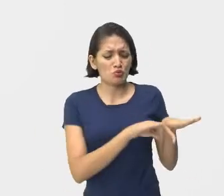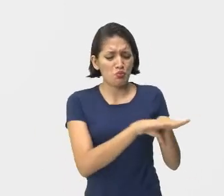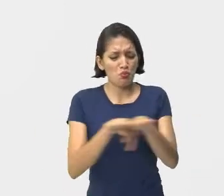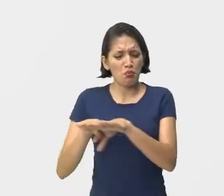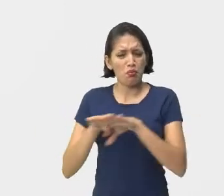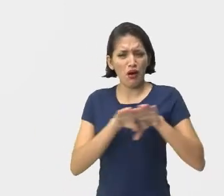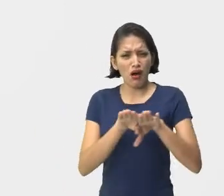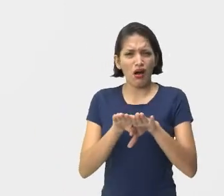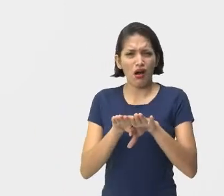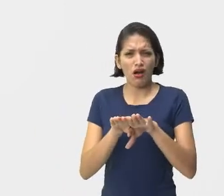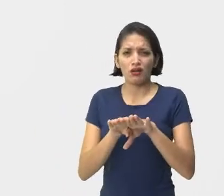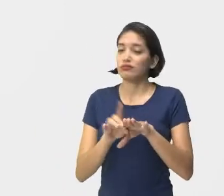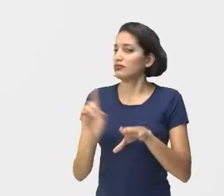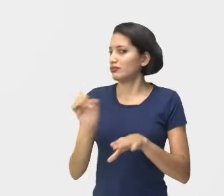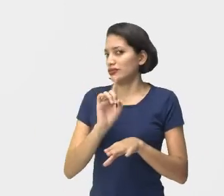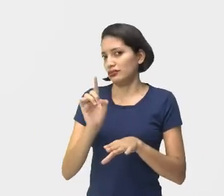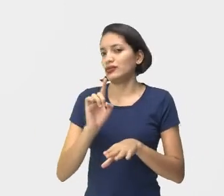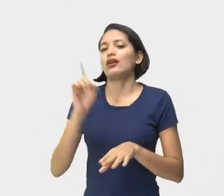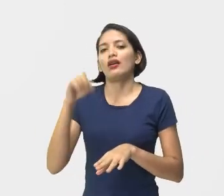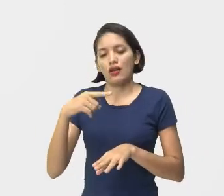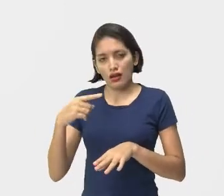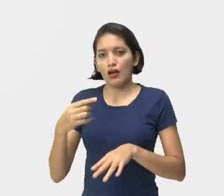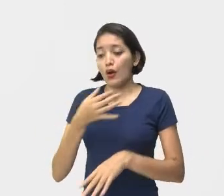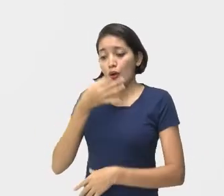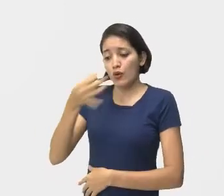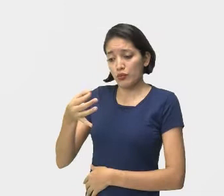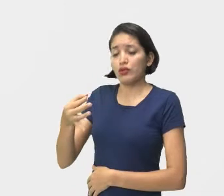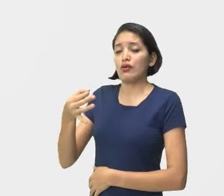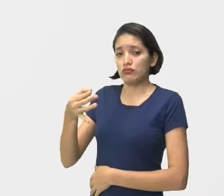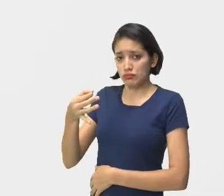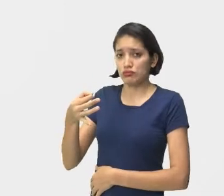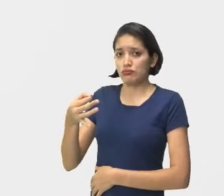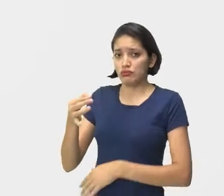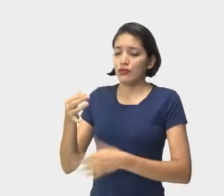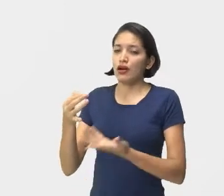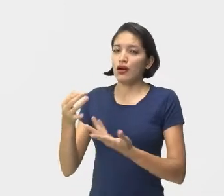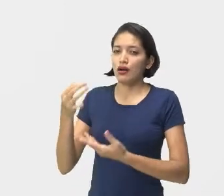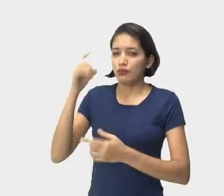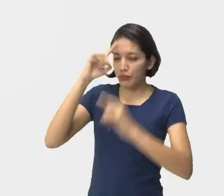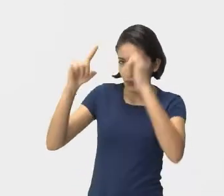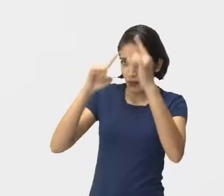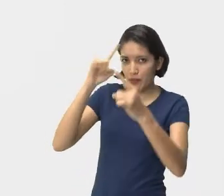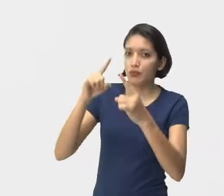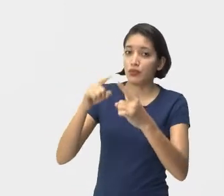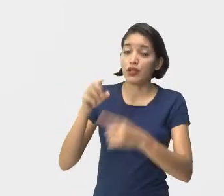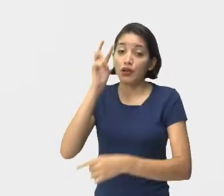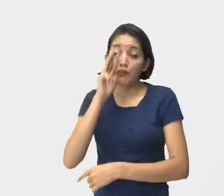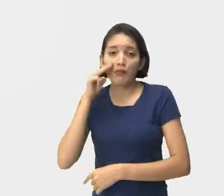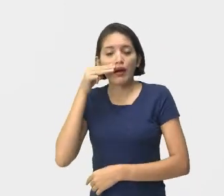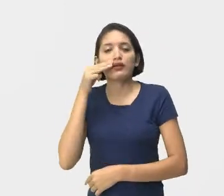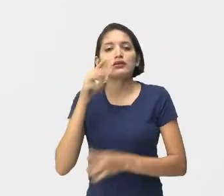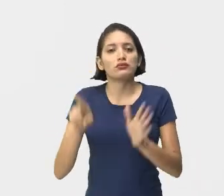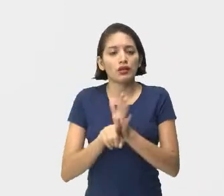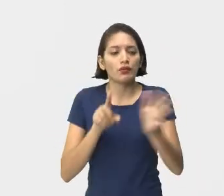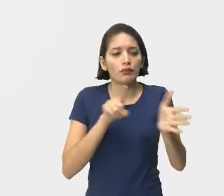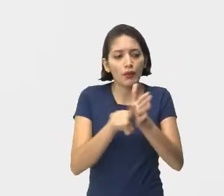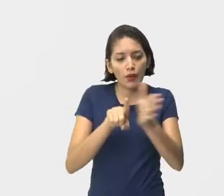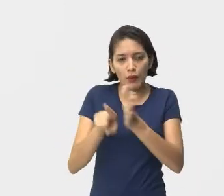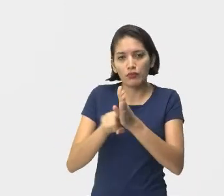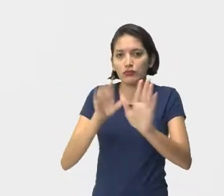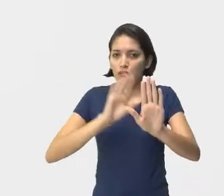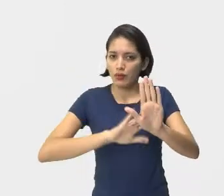igual. Isso já é um discurso ideológico que o Marx vai justamente contestar. Existem